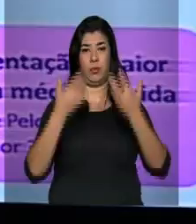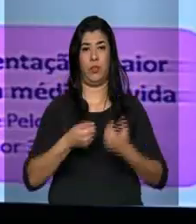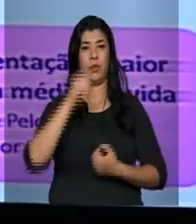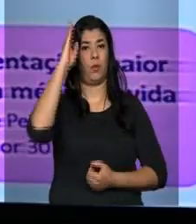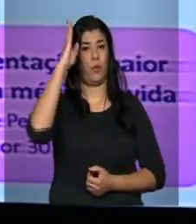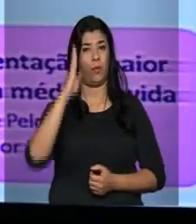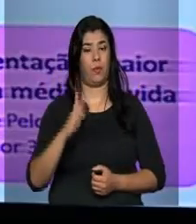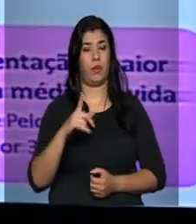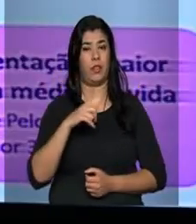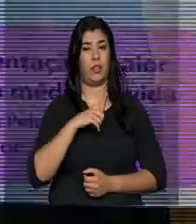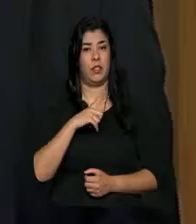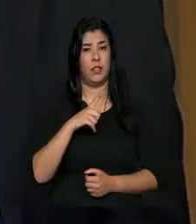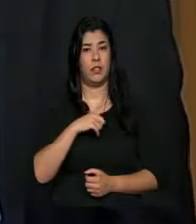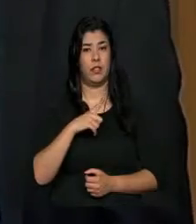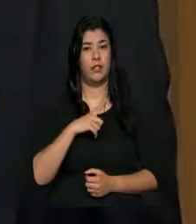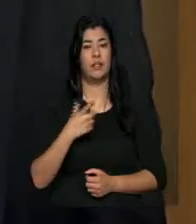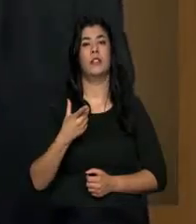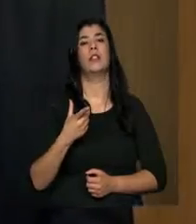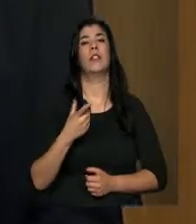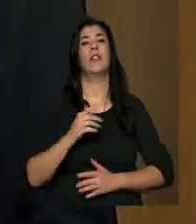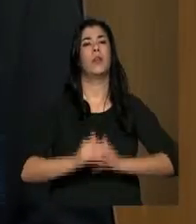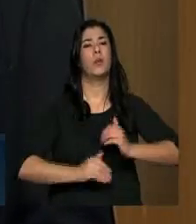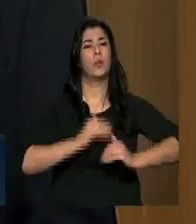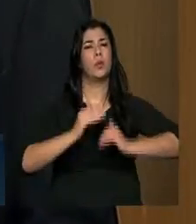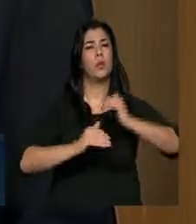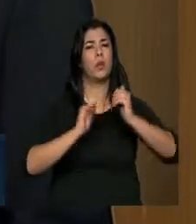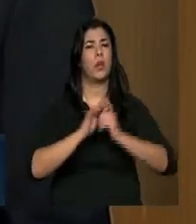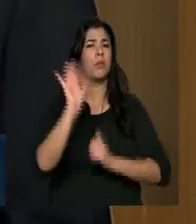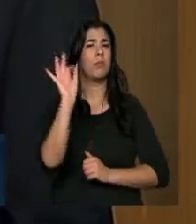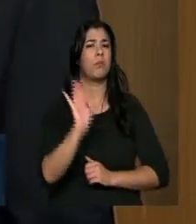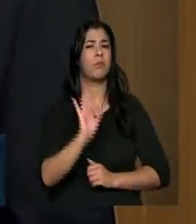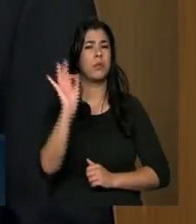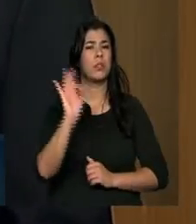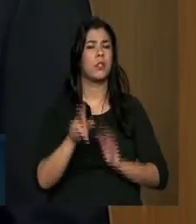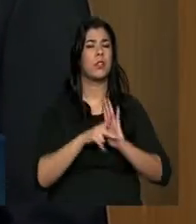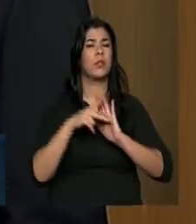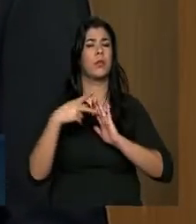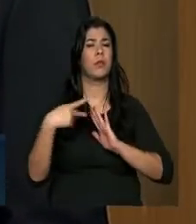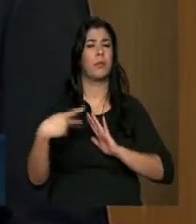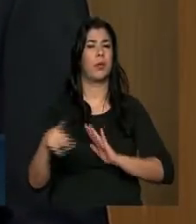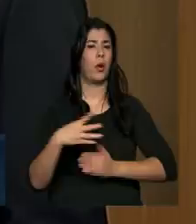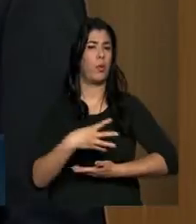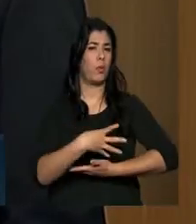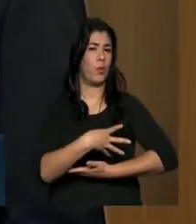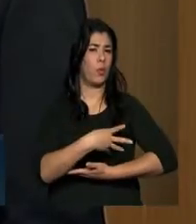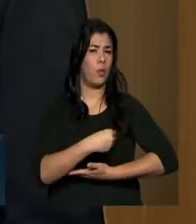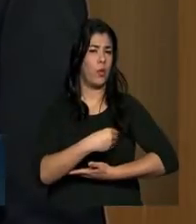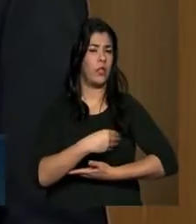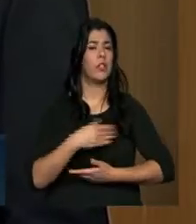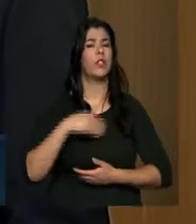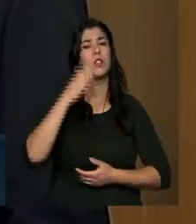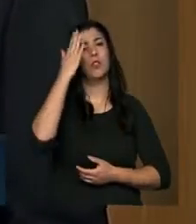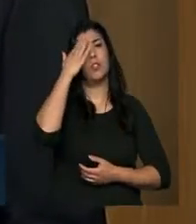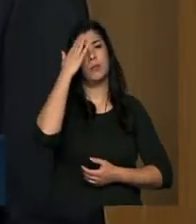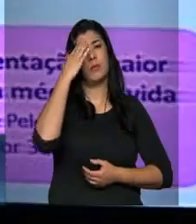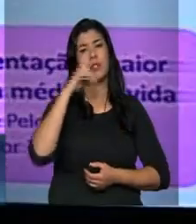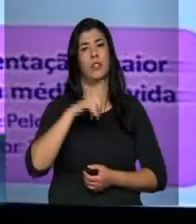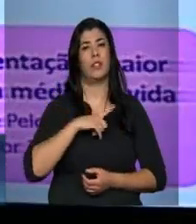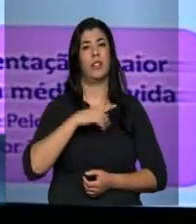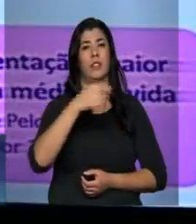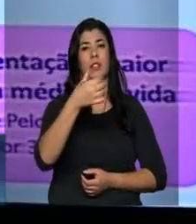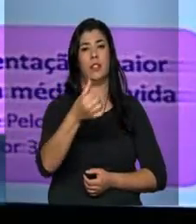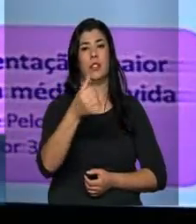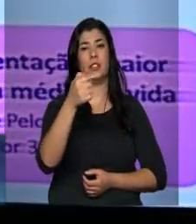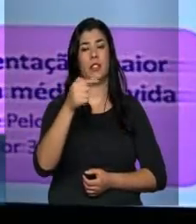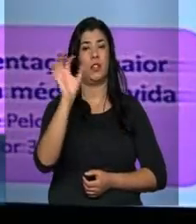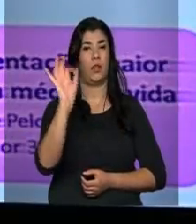se beneficiado de aumento sucessivos de taxas de aleitamento materno. A gente tem 67%